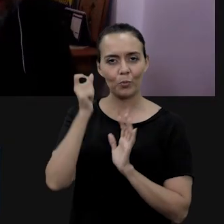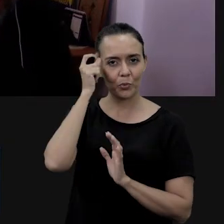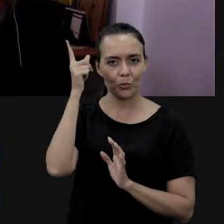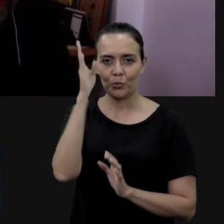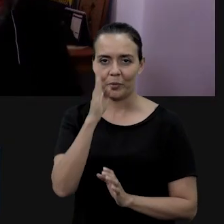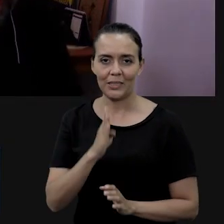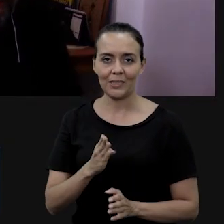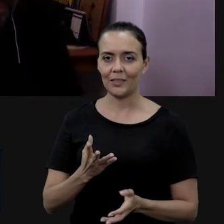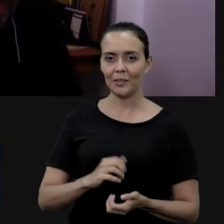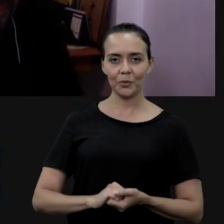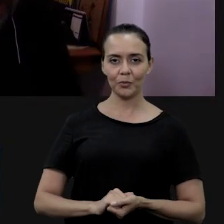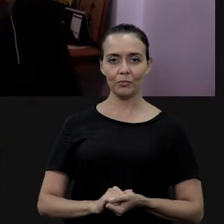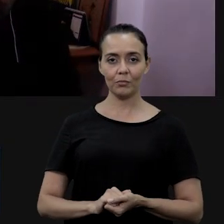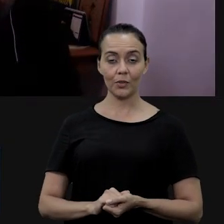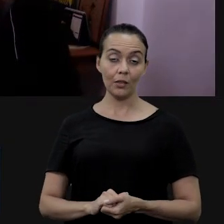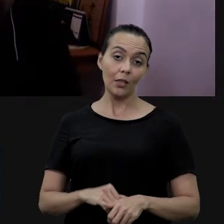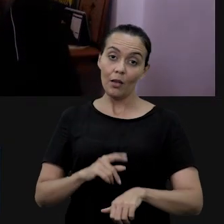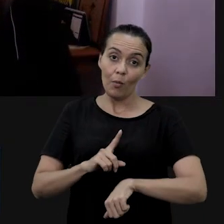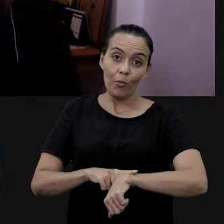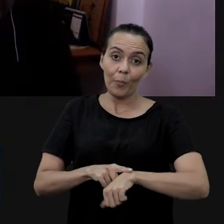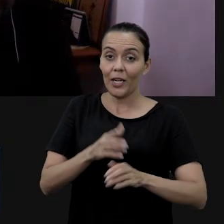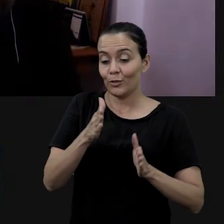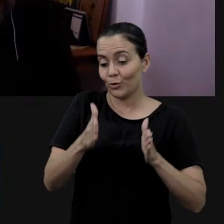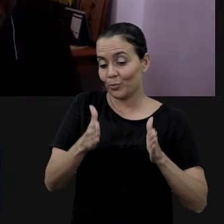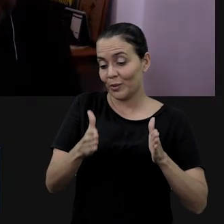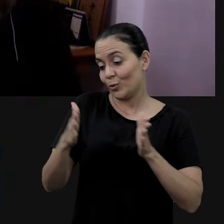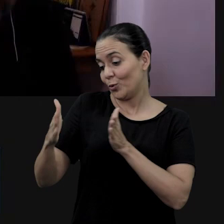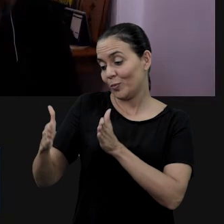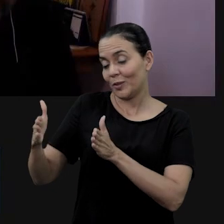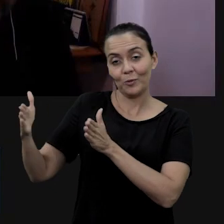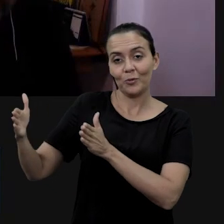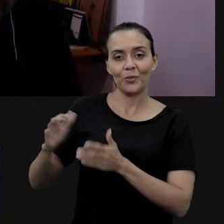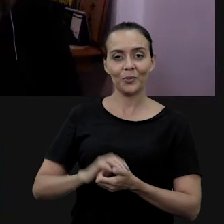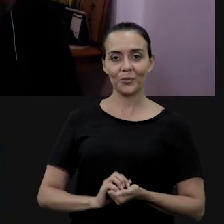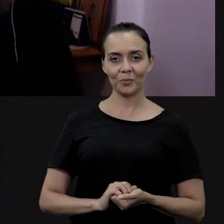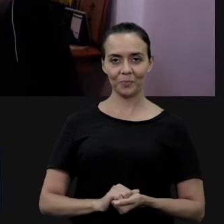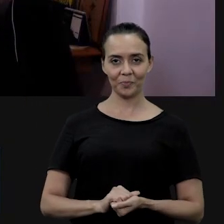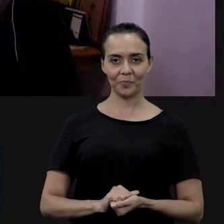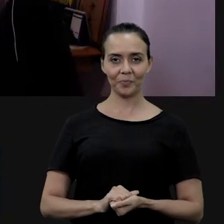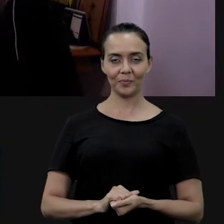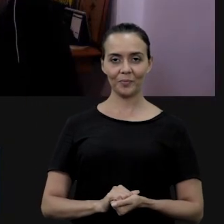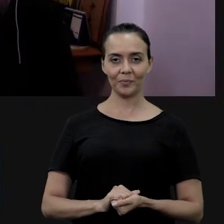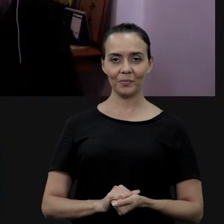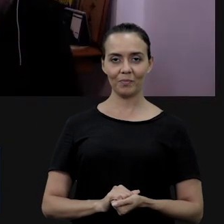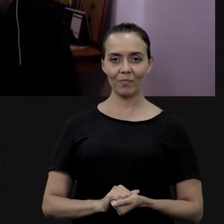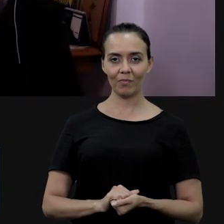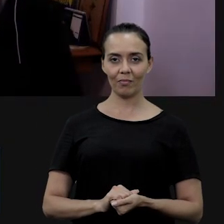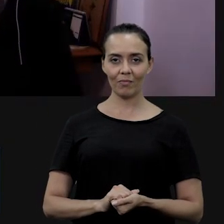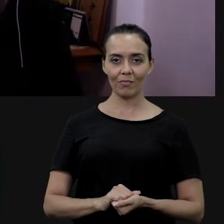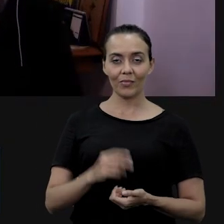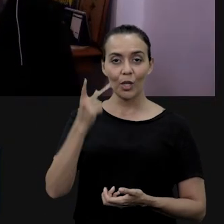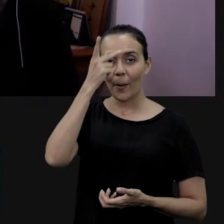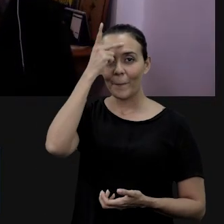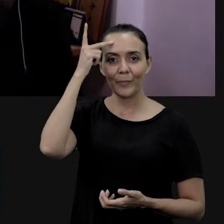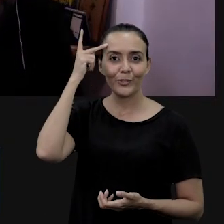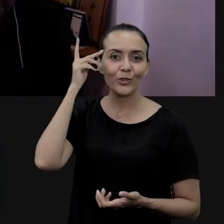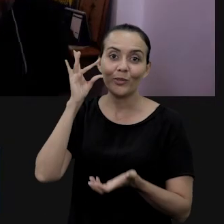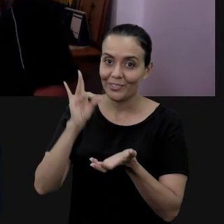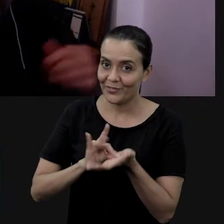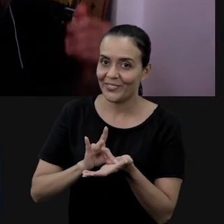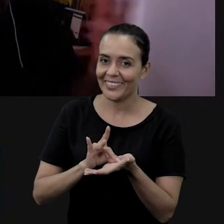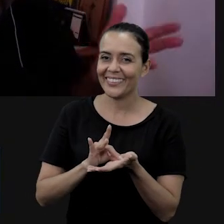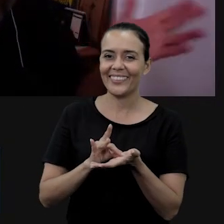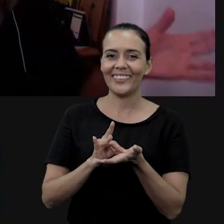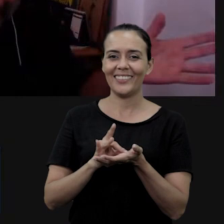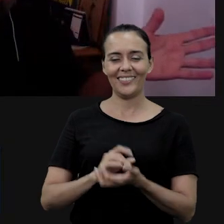da cultura e momentos, né? Pessoas que são pessoas, como a